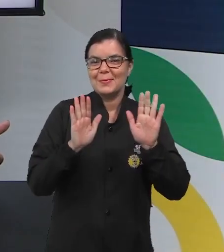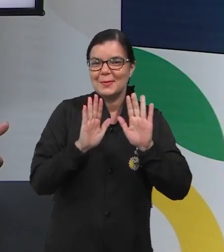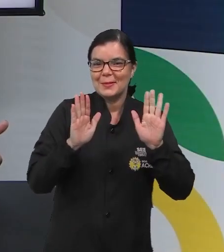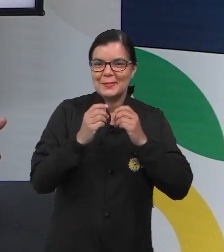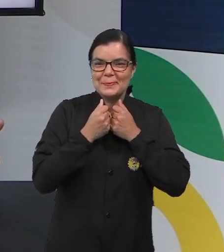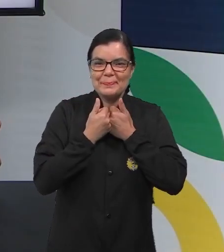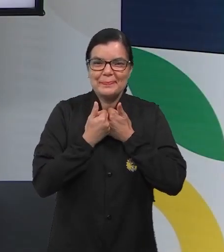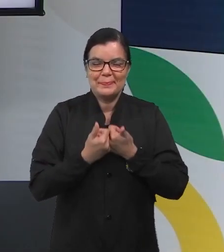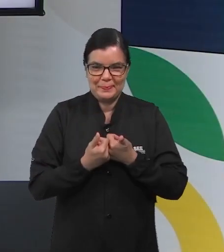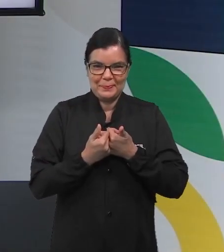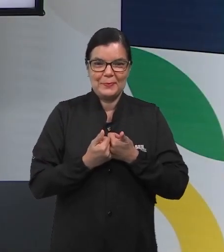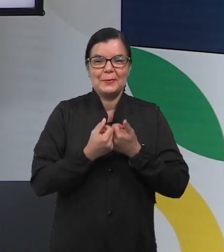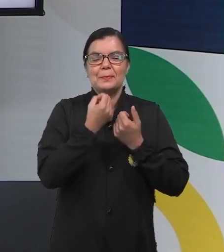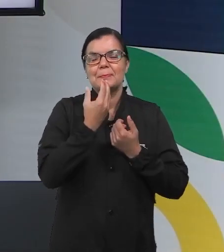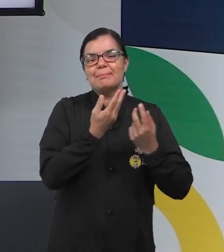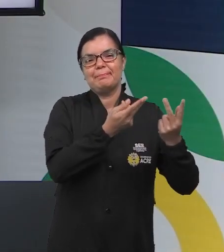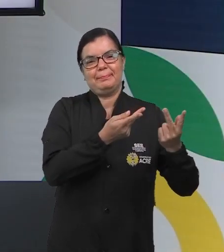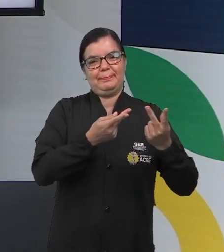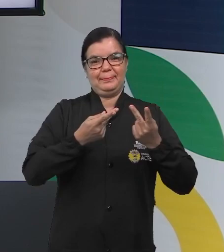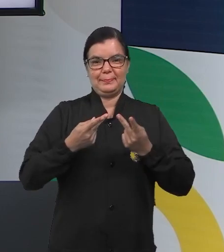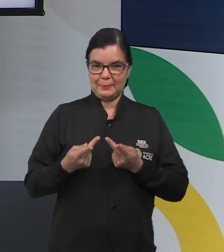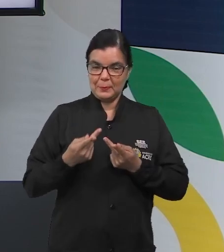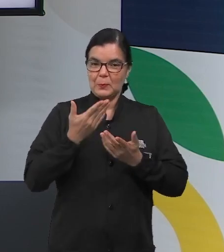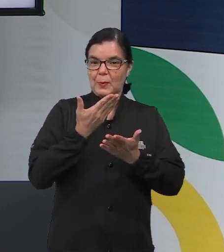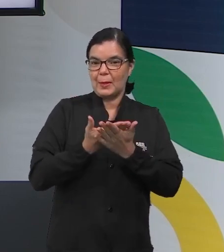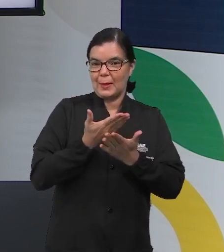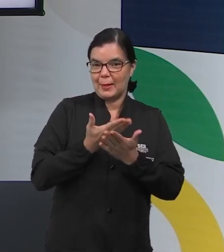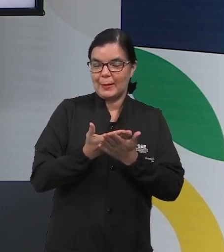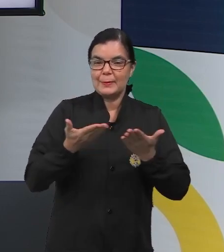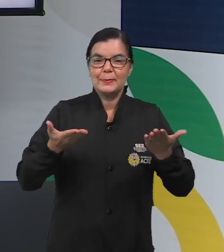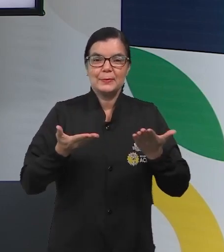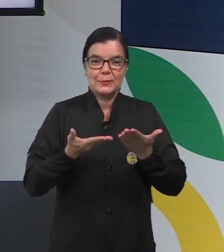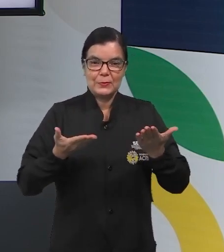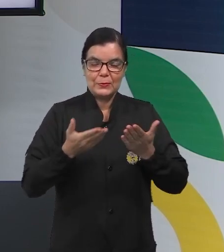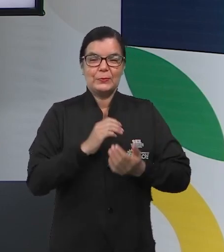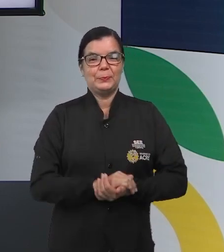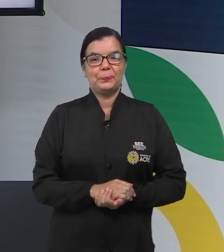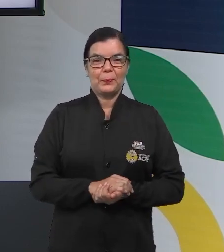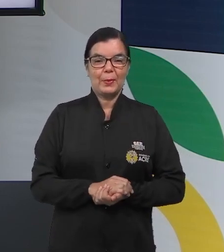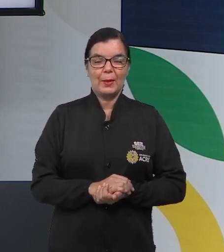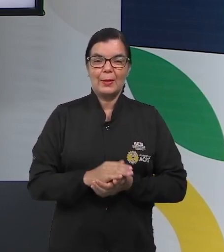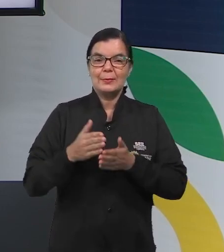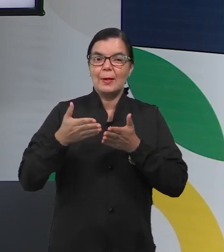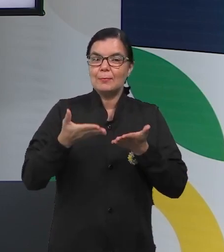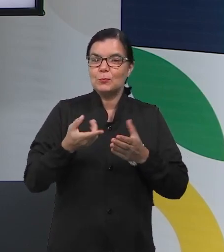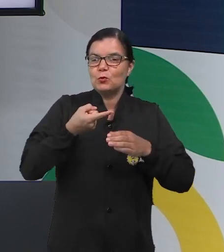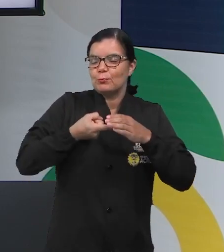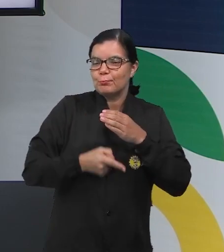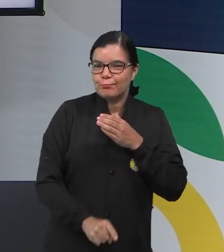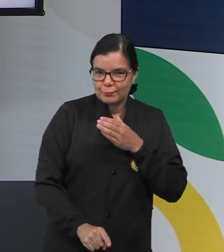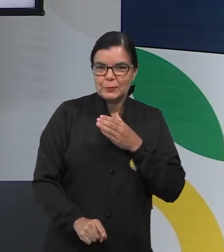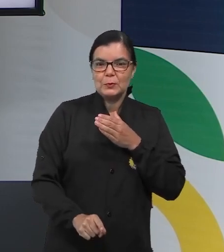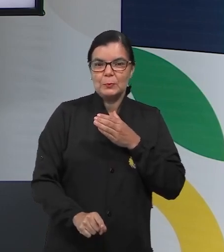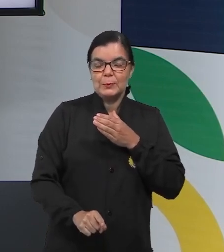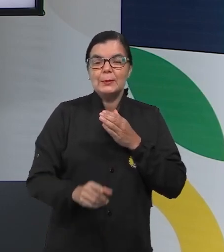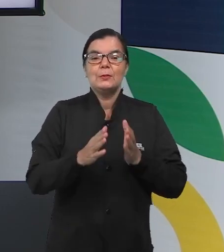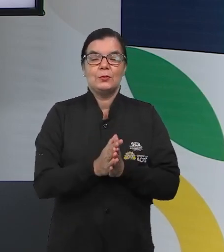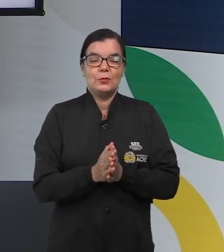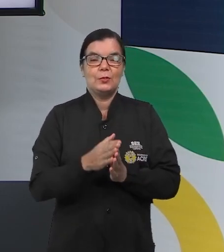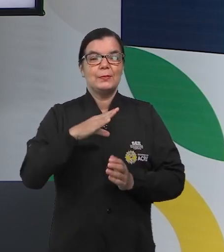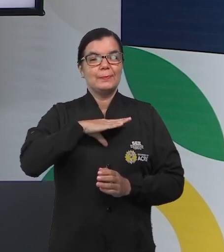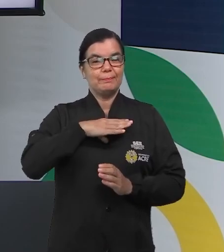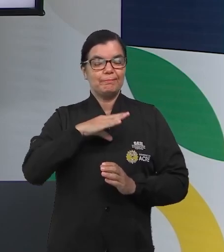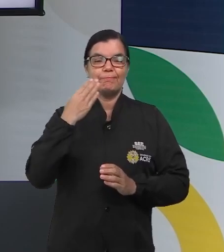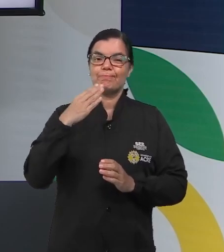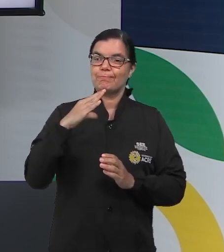Olá, tudo bem? Sejam todos bem-vindos à nossa aula de hoje. Essa é a nossa trilha de aprofundamento, Ciências Humanas e